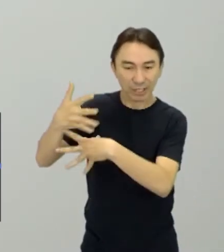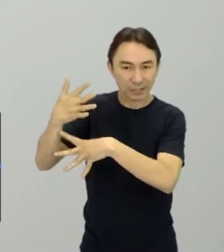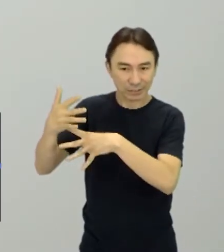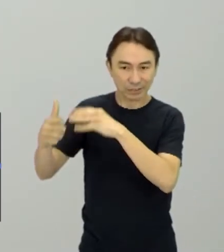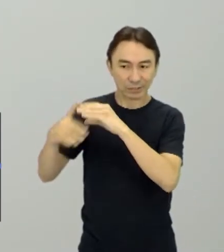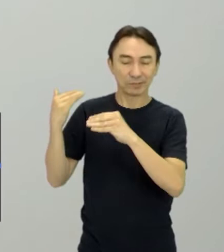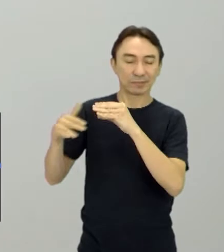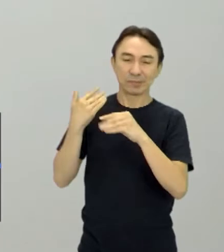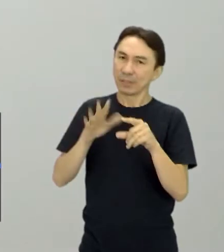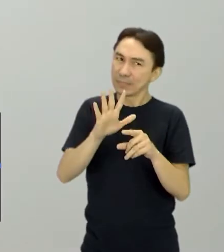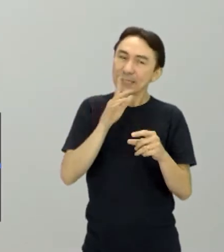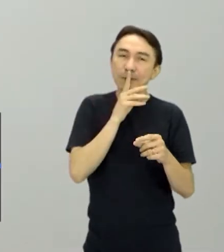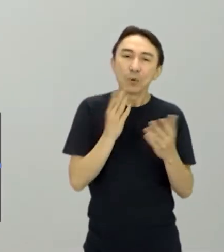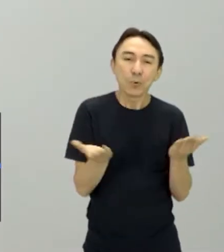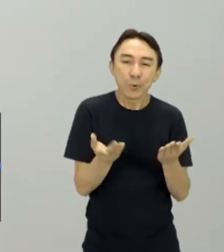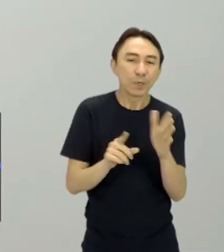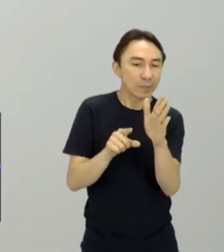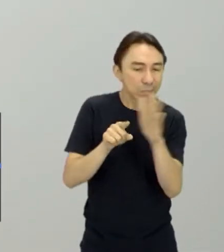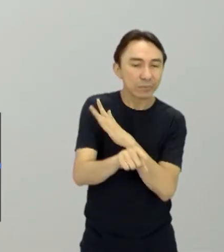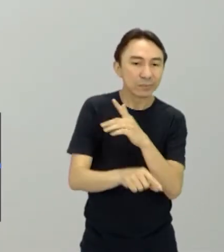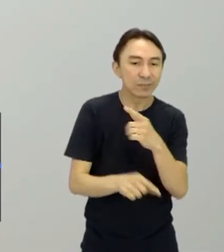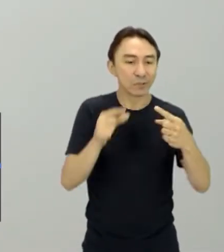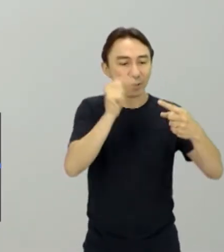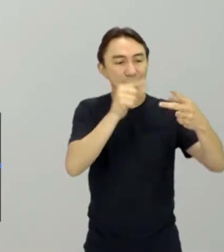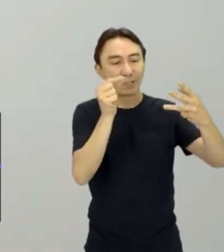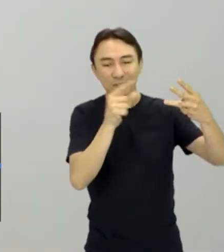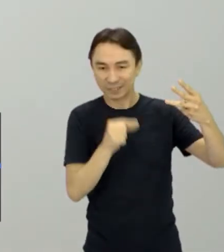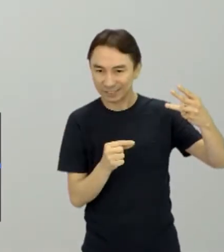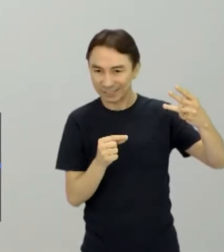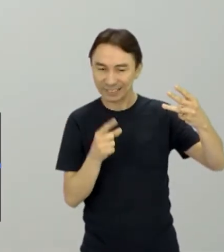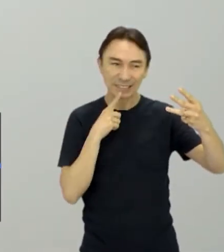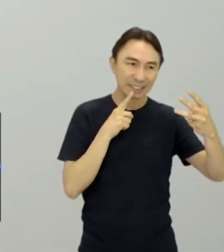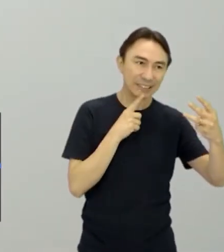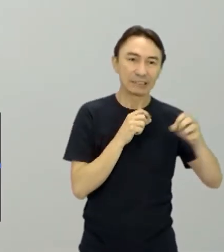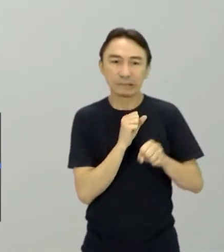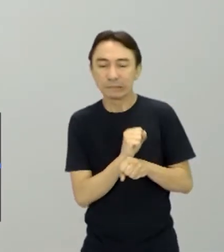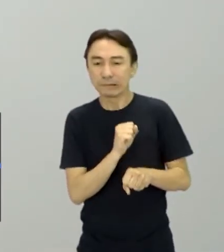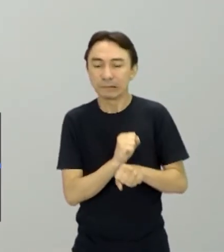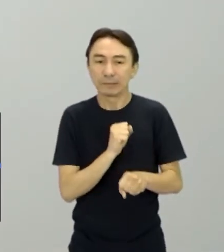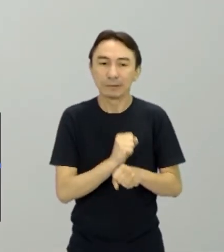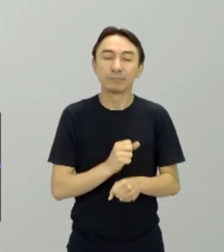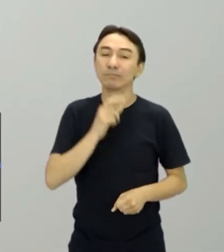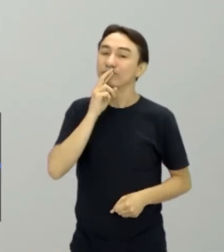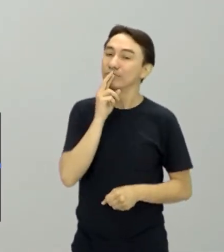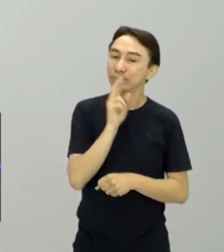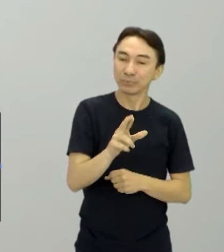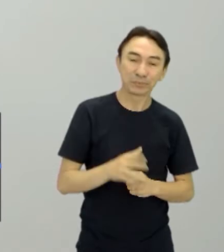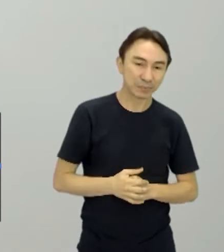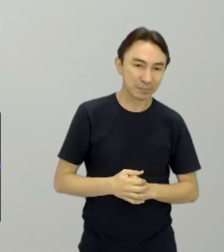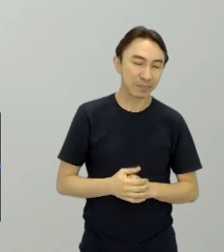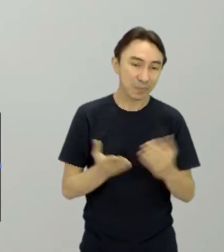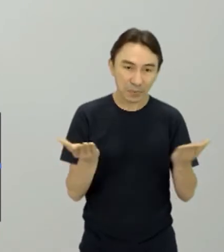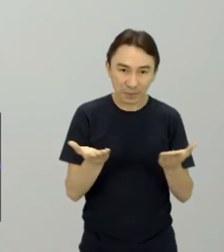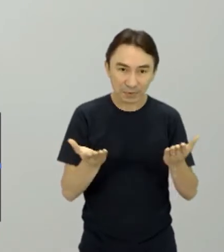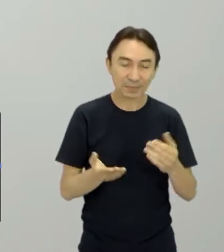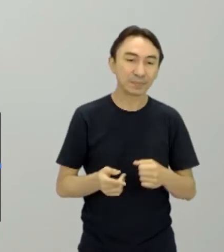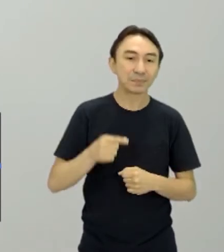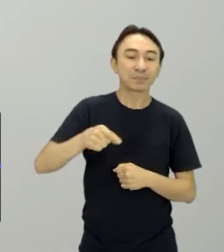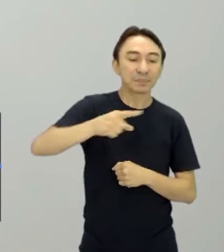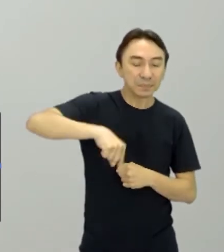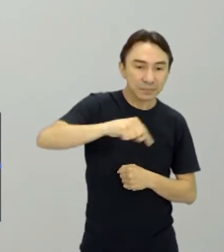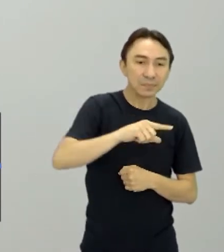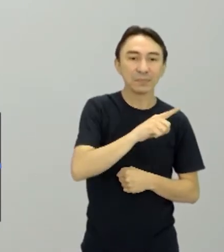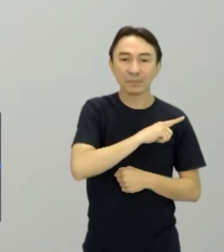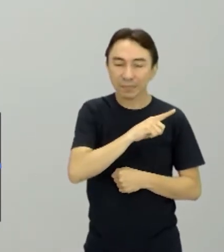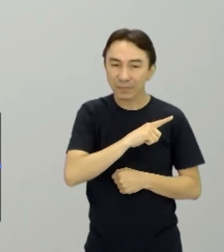aí o Edjoel vai fazer o meio de campo ali e vai dizer, na verdade, qual é o diálogo que nós conseguimos